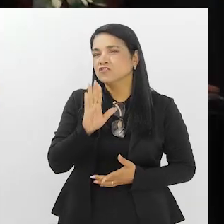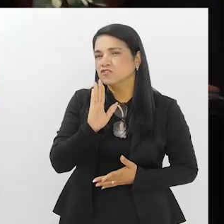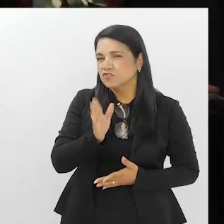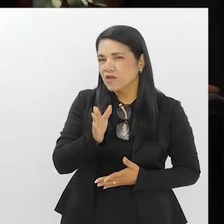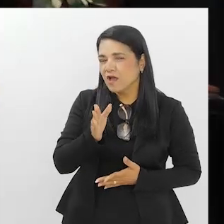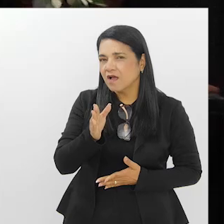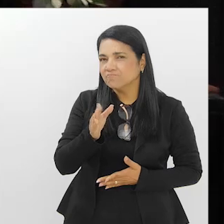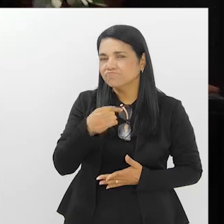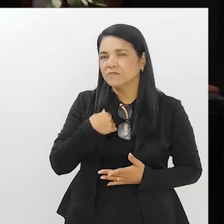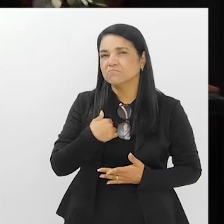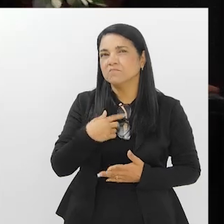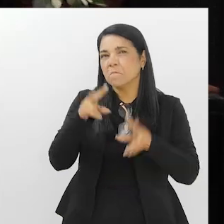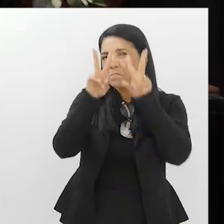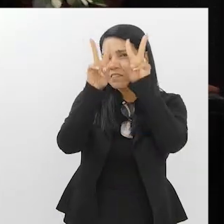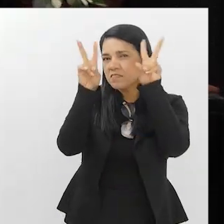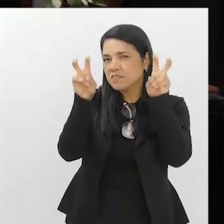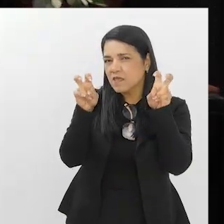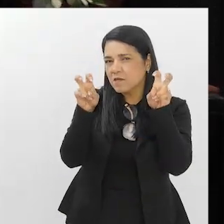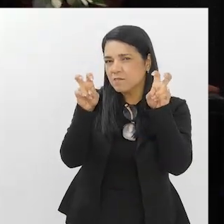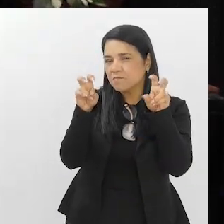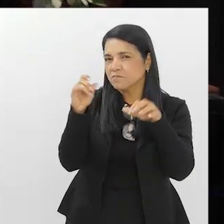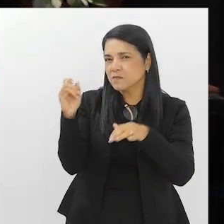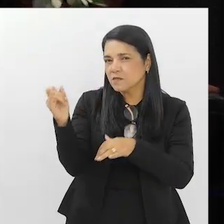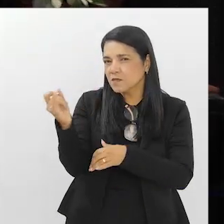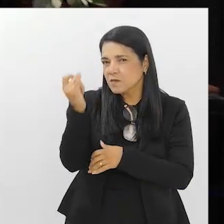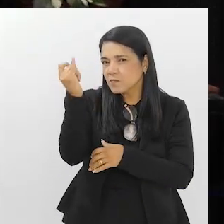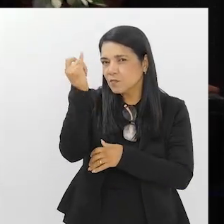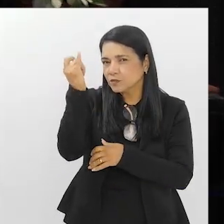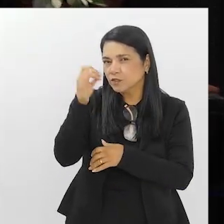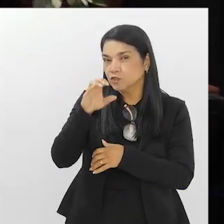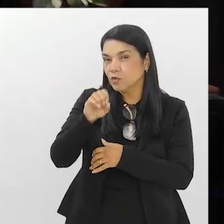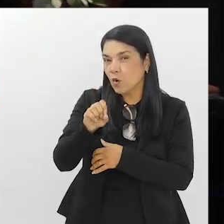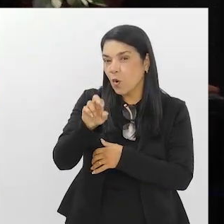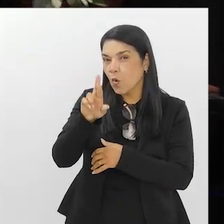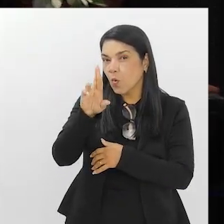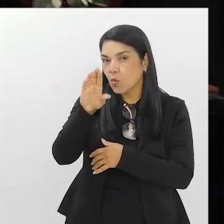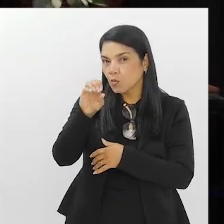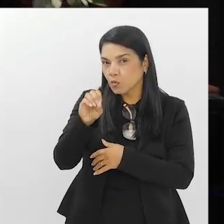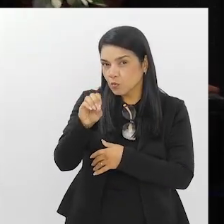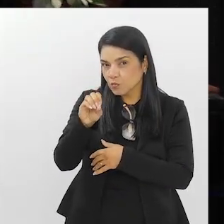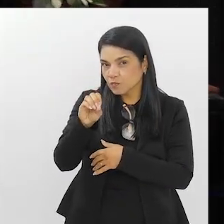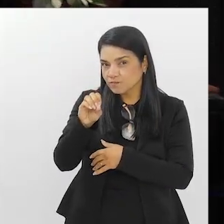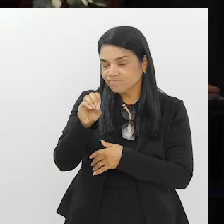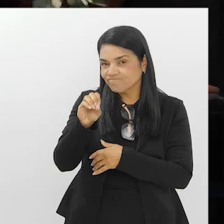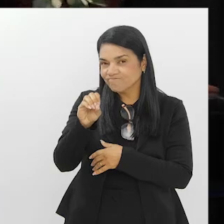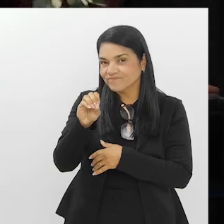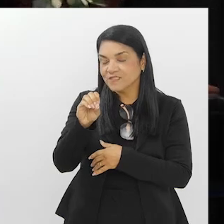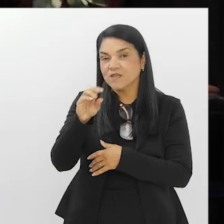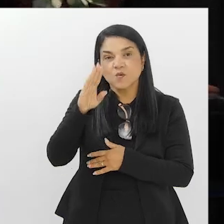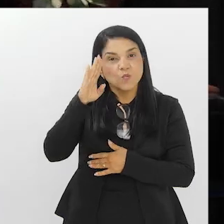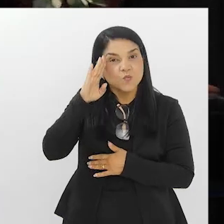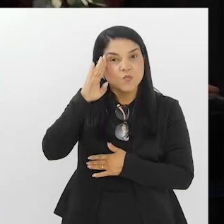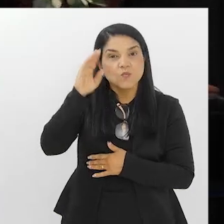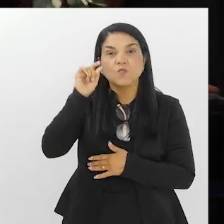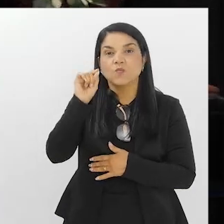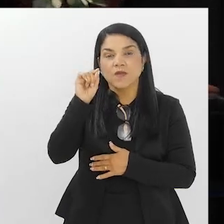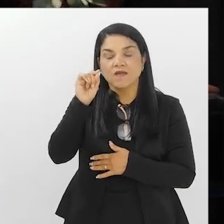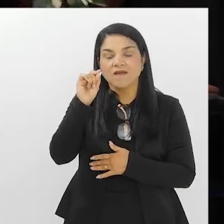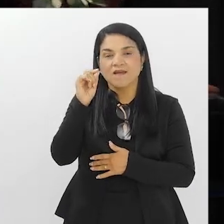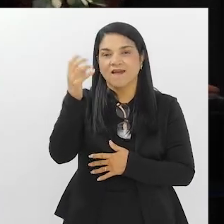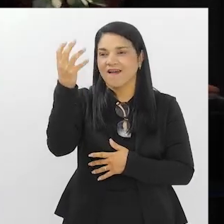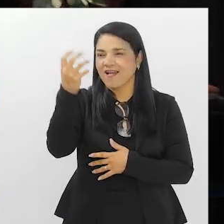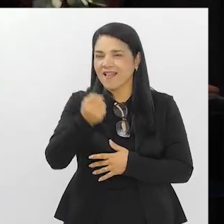ouviu falar em ouro líquido? Não, eu não estou falando do metal, não. Eu estou me referindo a um superalimento, o leite materno, cheio